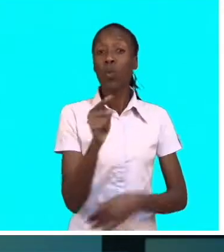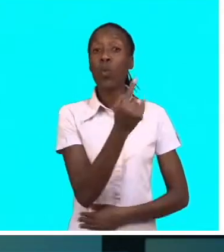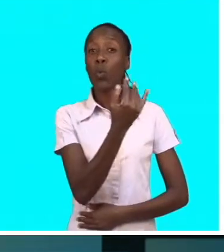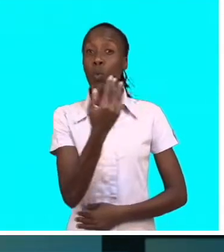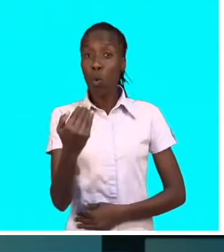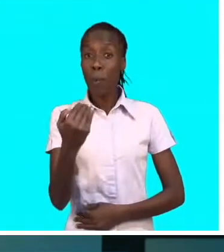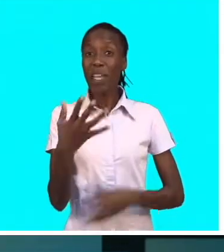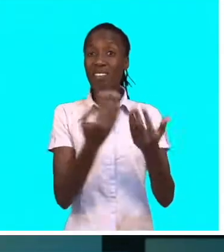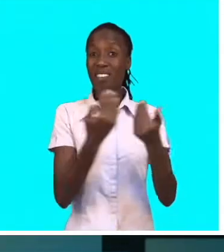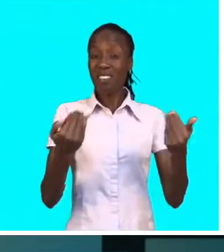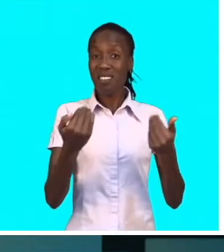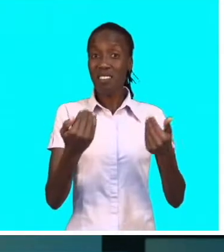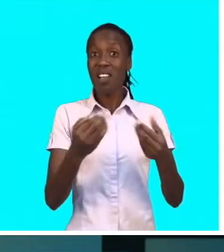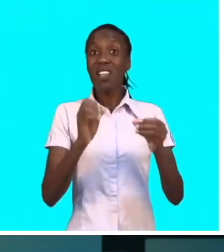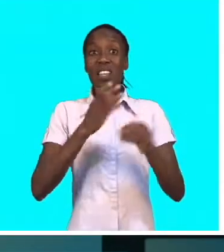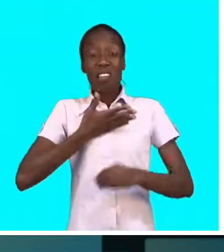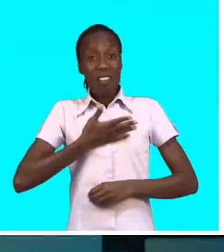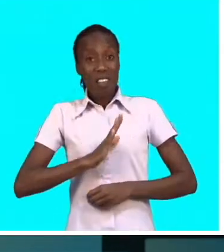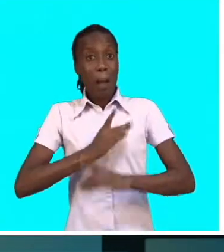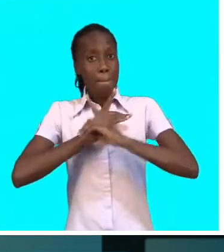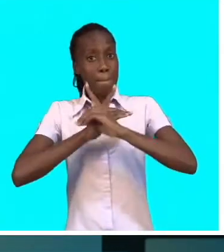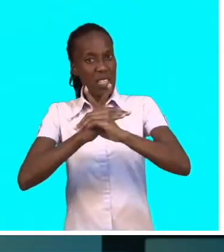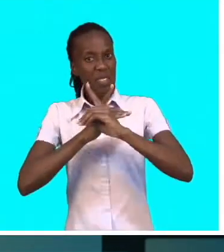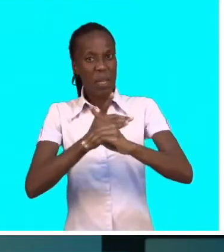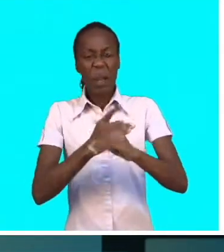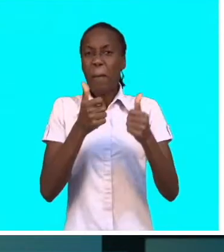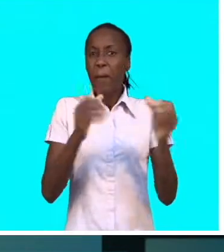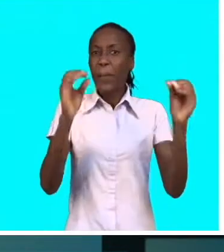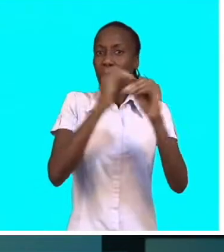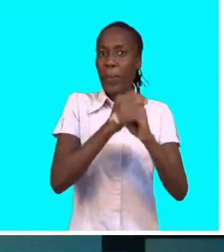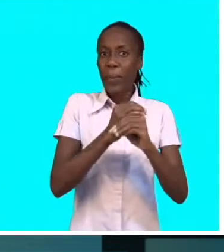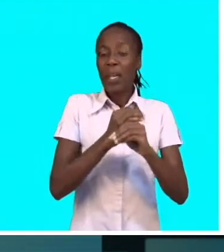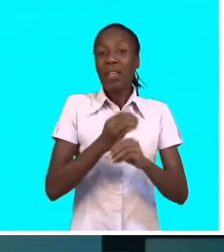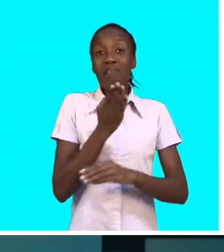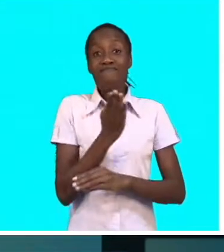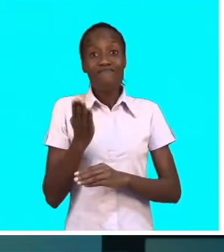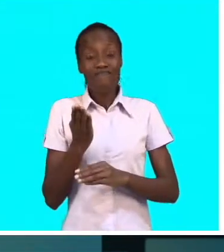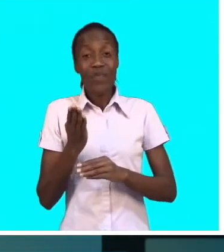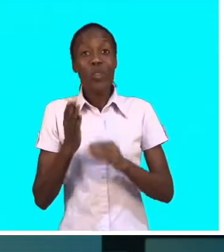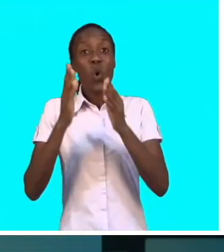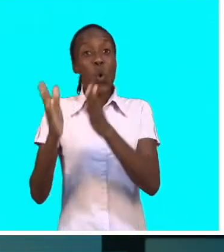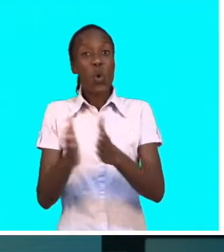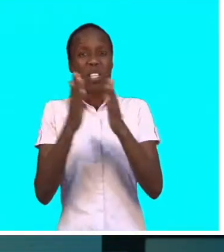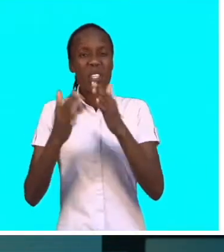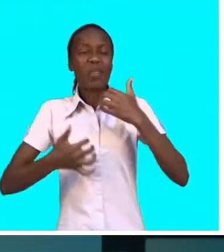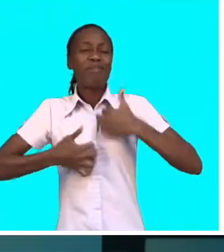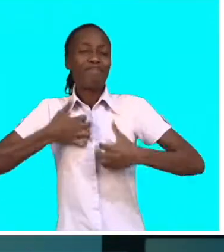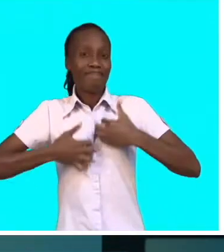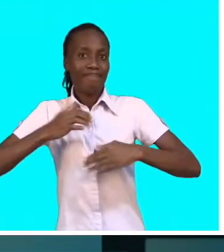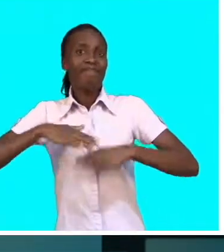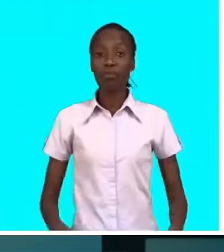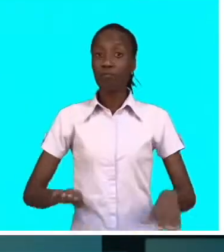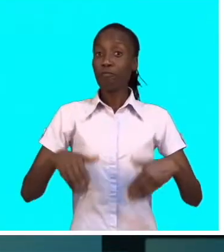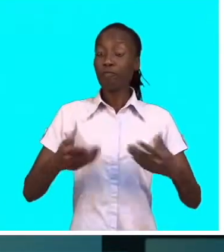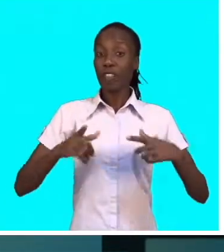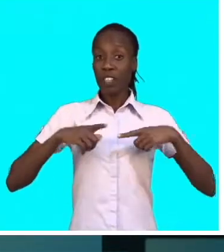o número de candidatos não foi satisfatório, fato que preocupa os organizadores.